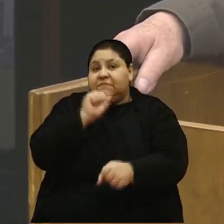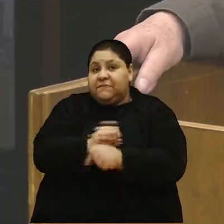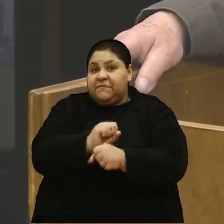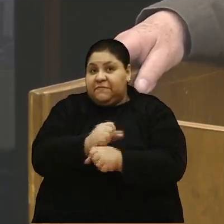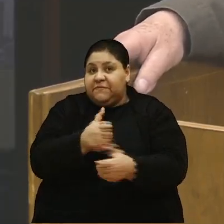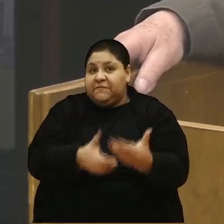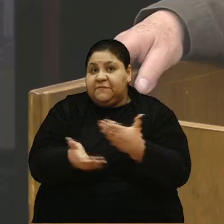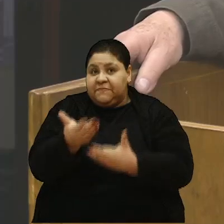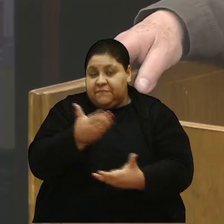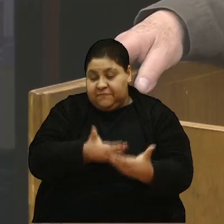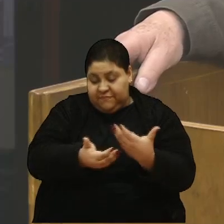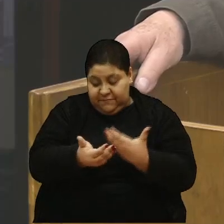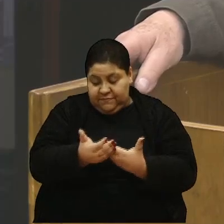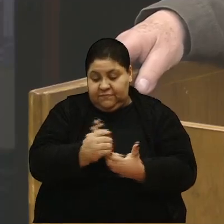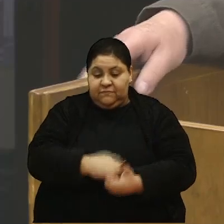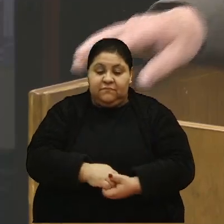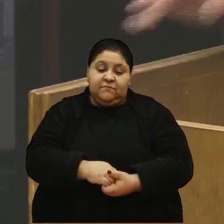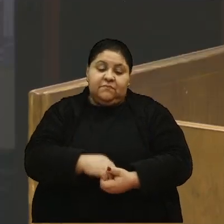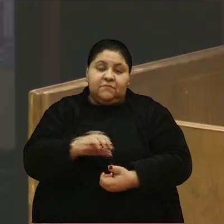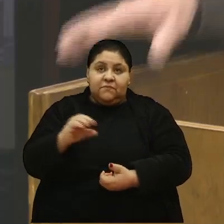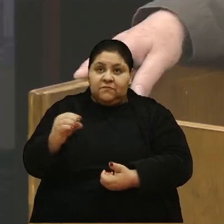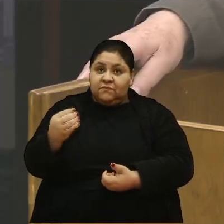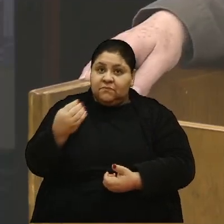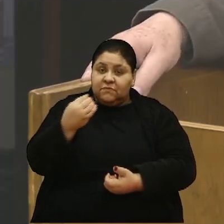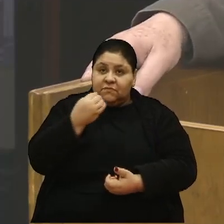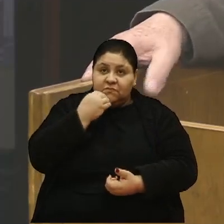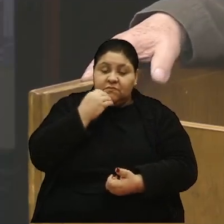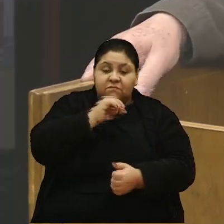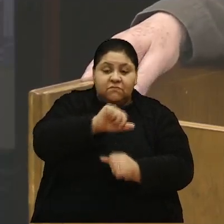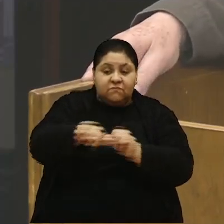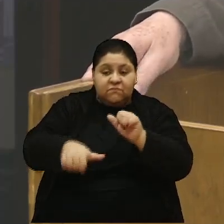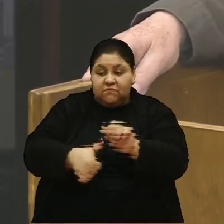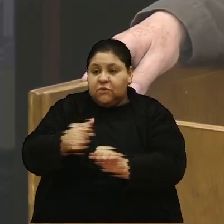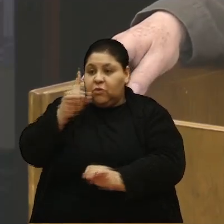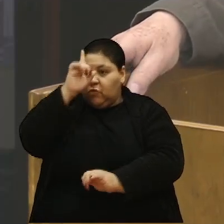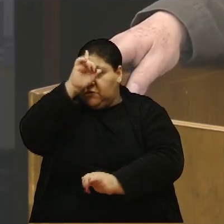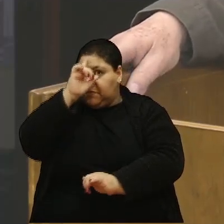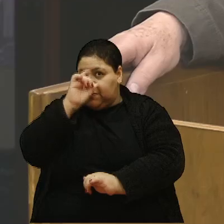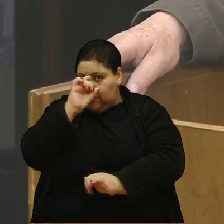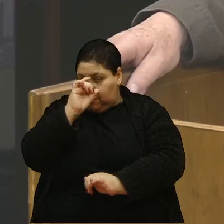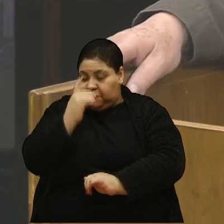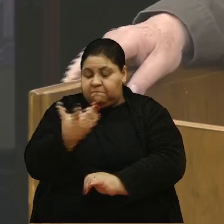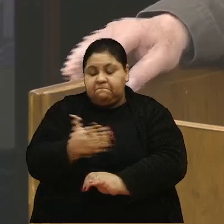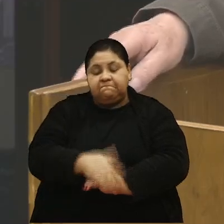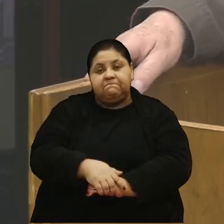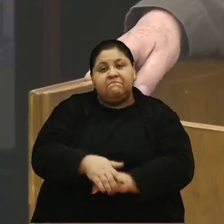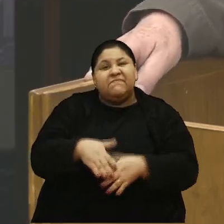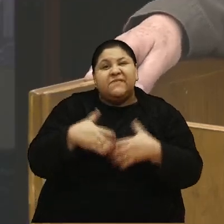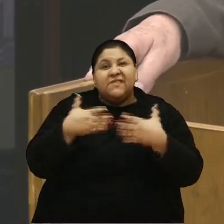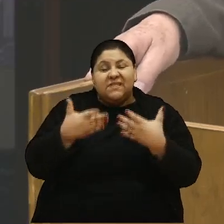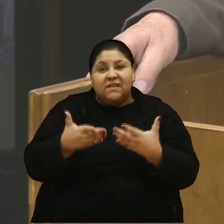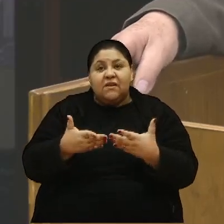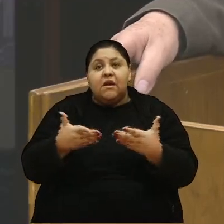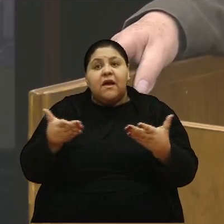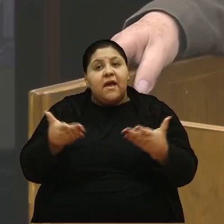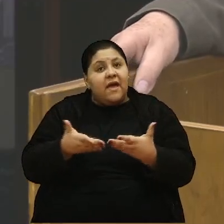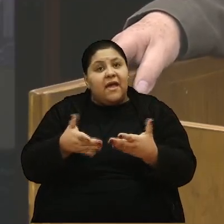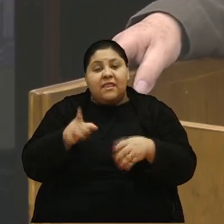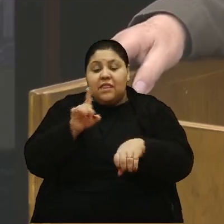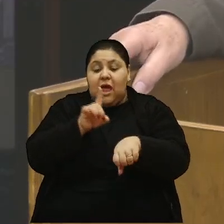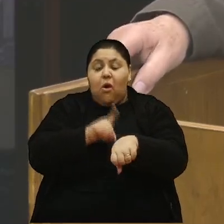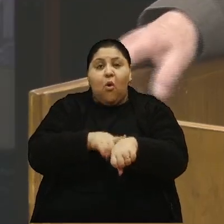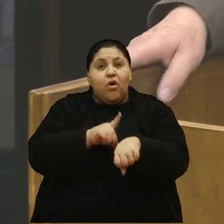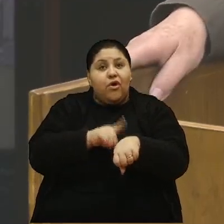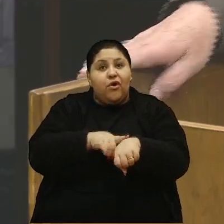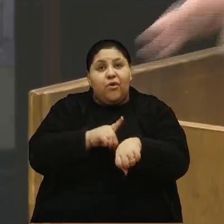esperando atendimento, a possibilidade de ser transferido para um hospital. Então está mais do que maduro,